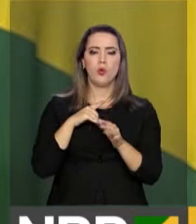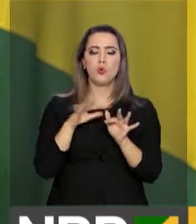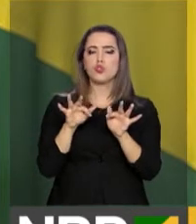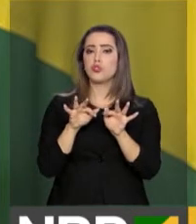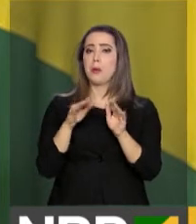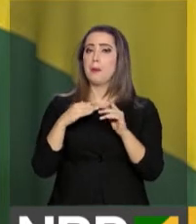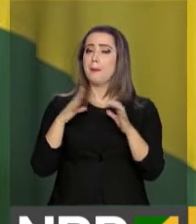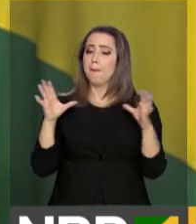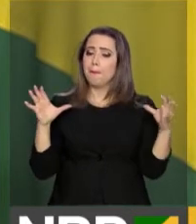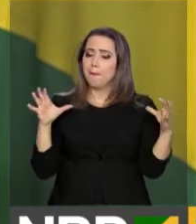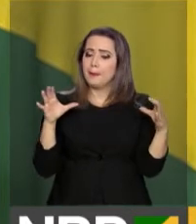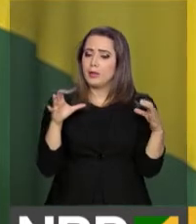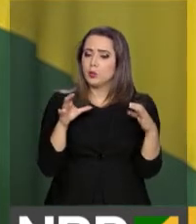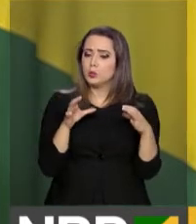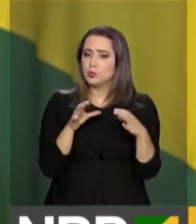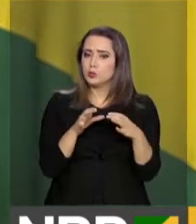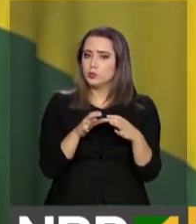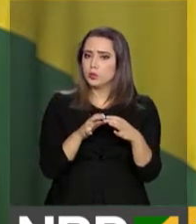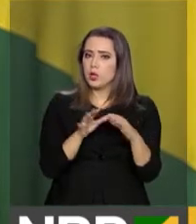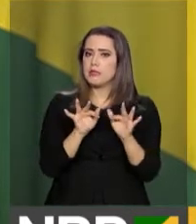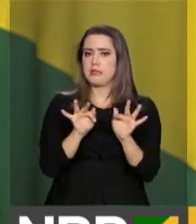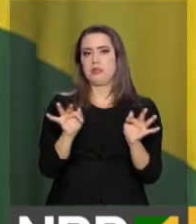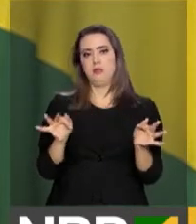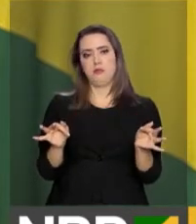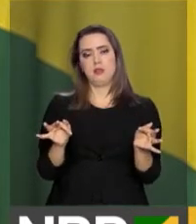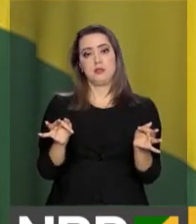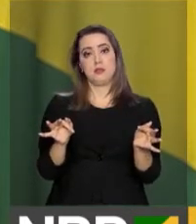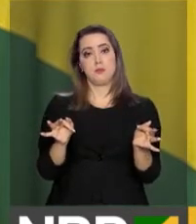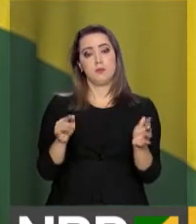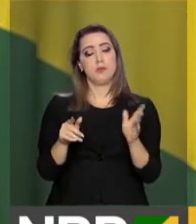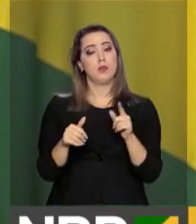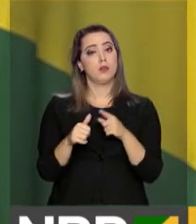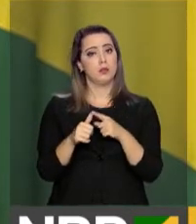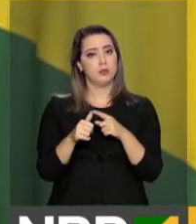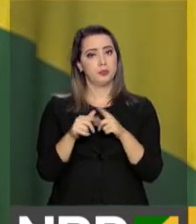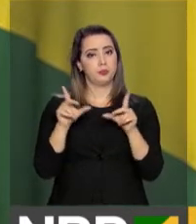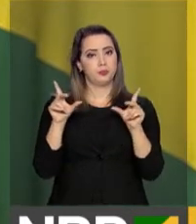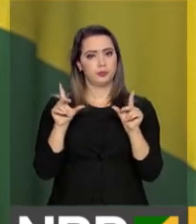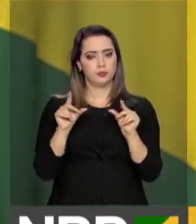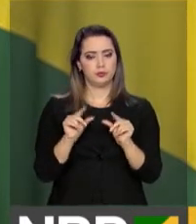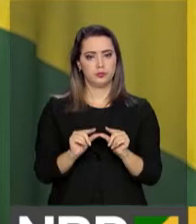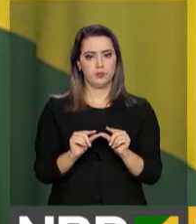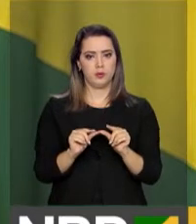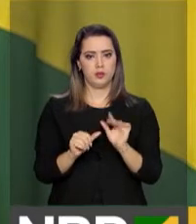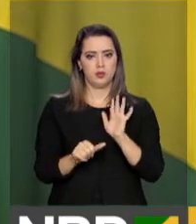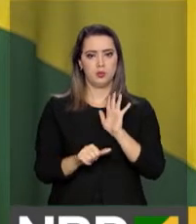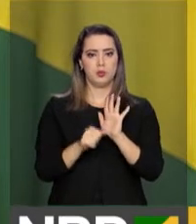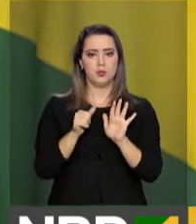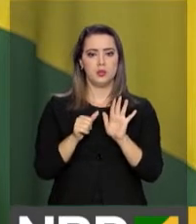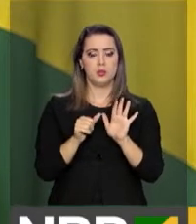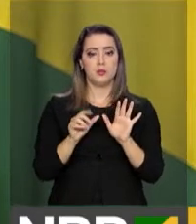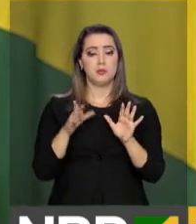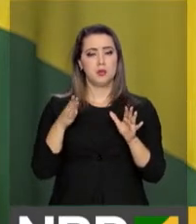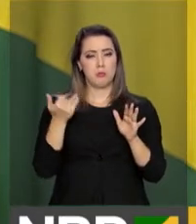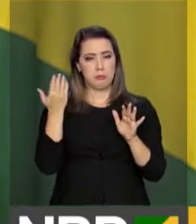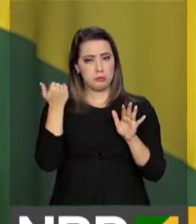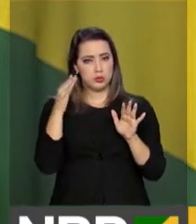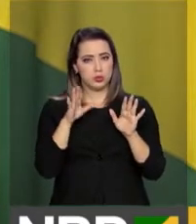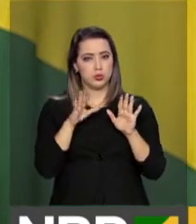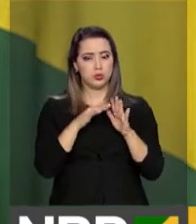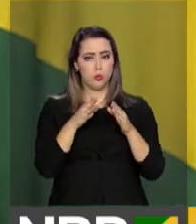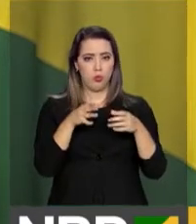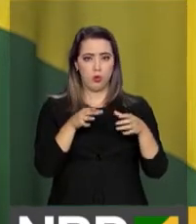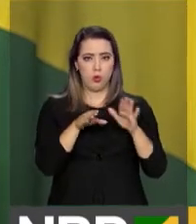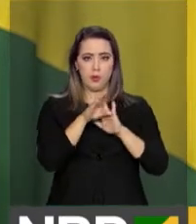extraordinária em primeiro lugar eu quero dizer que a redução do primeiro projeto para este projeto